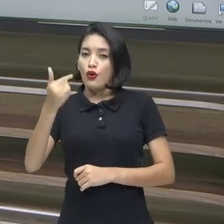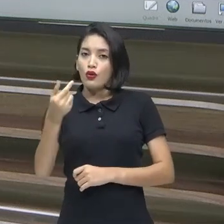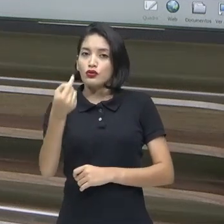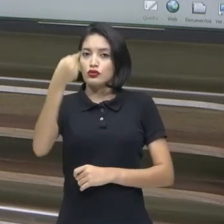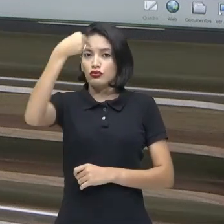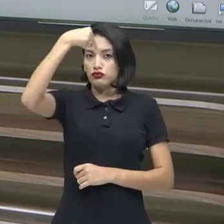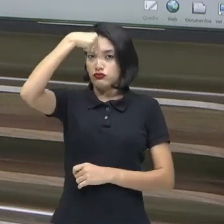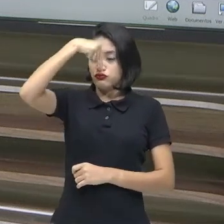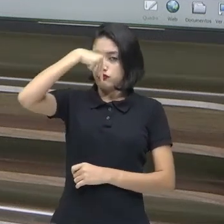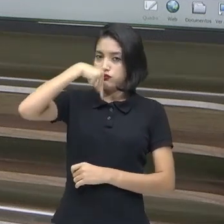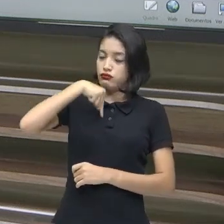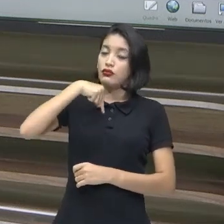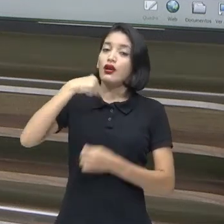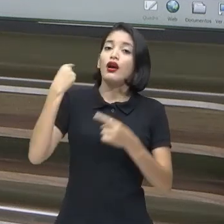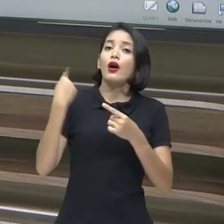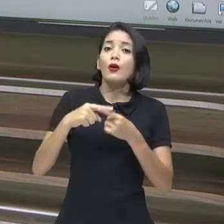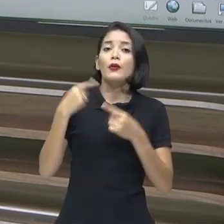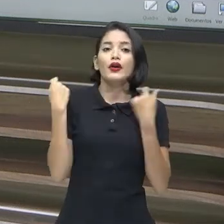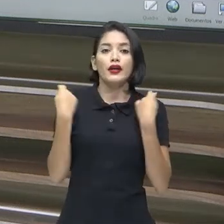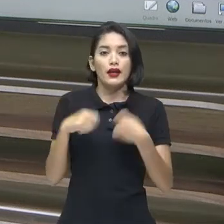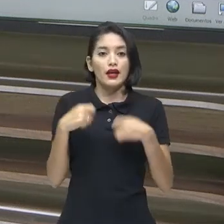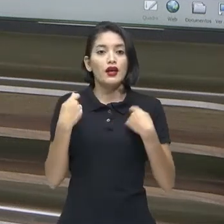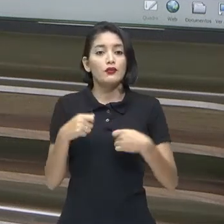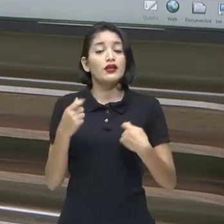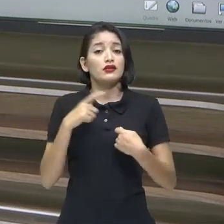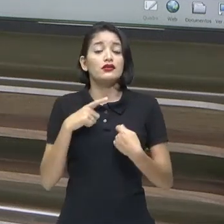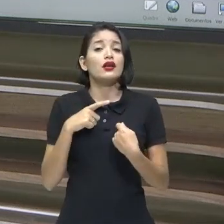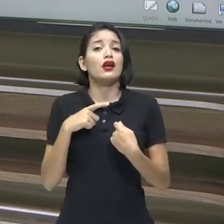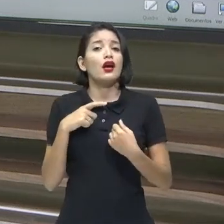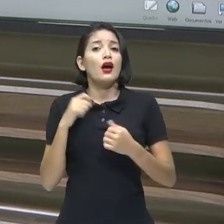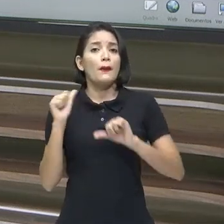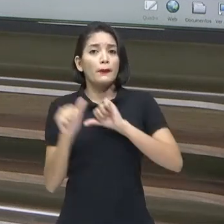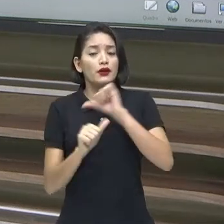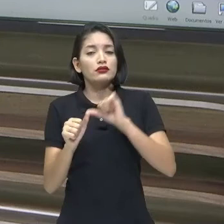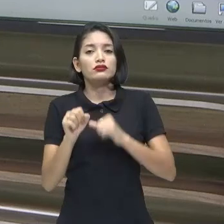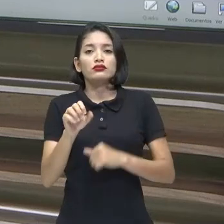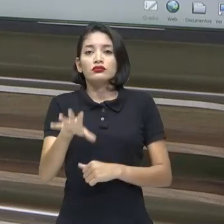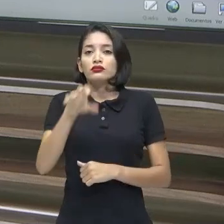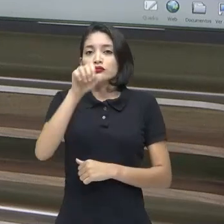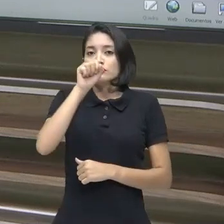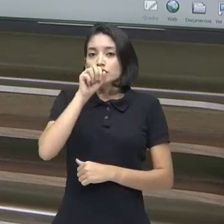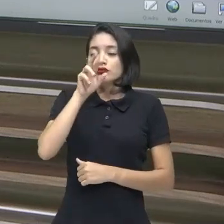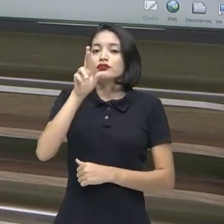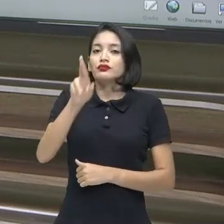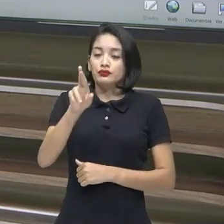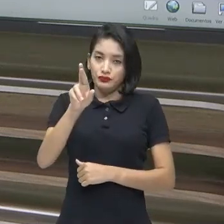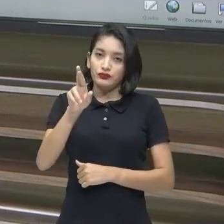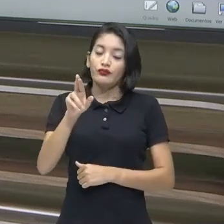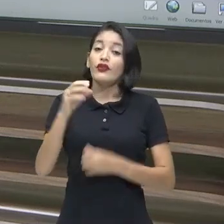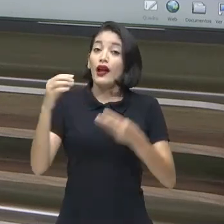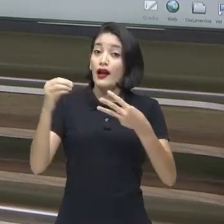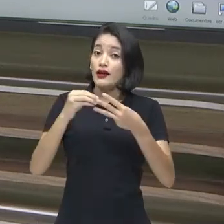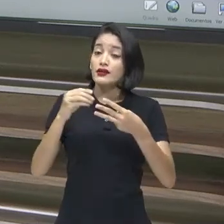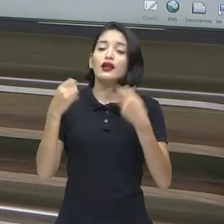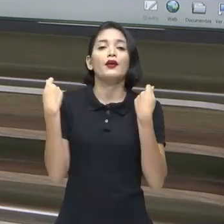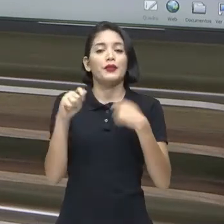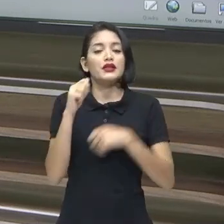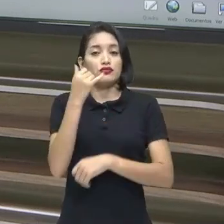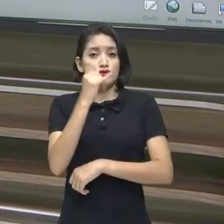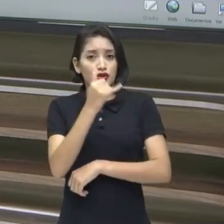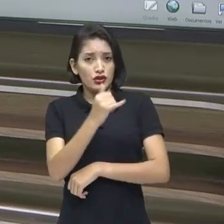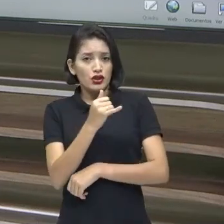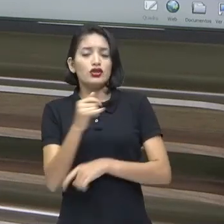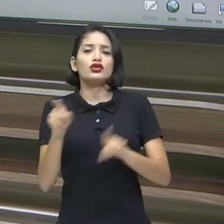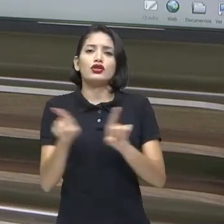nosso organismo, porque a gente precisa realizar o processo de respiração celular. As nossas células precisam de energia,